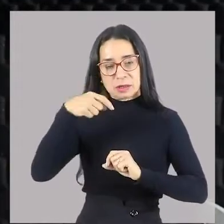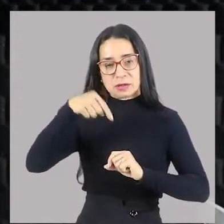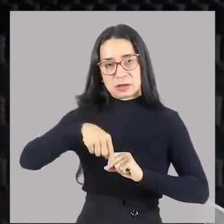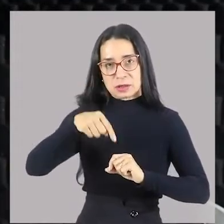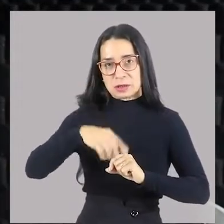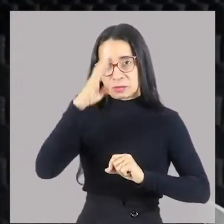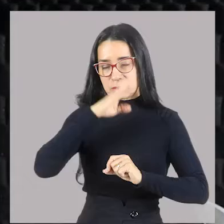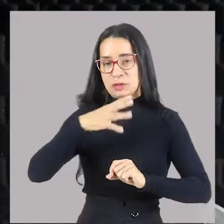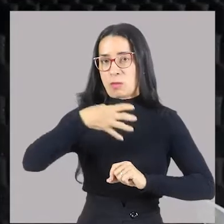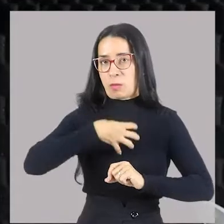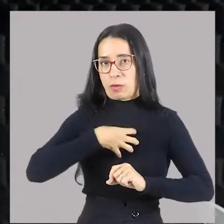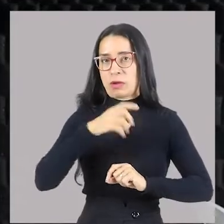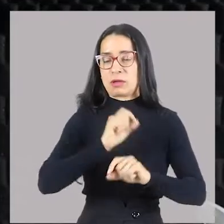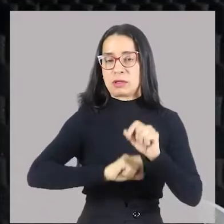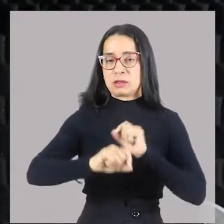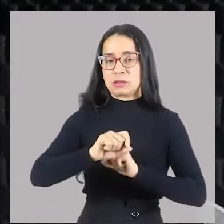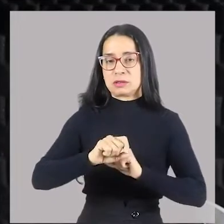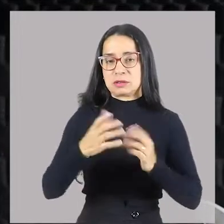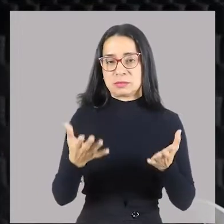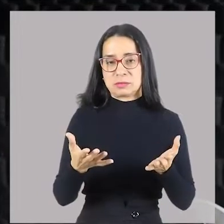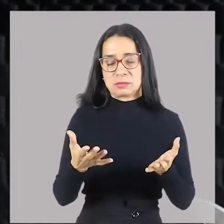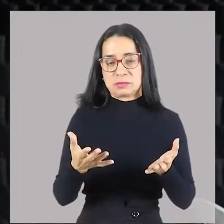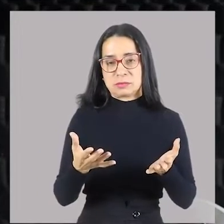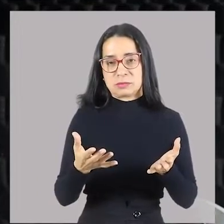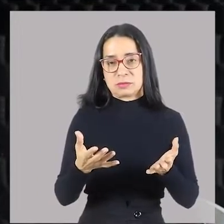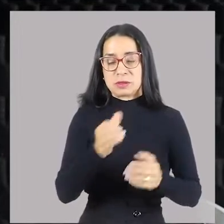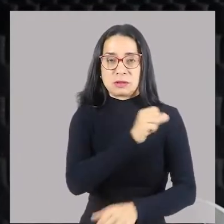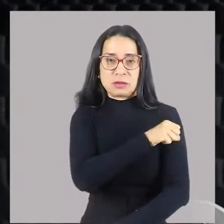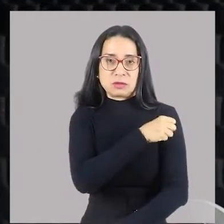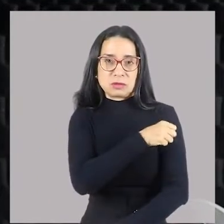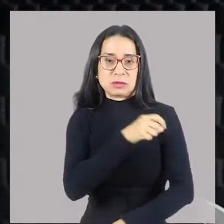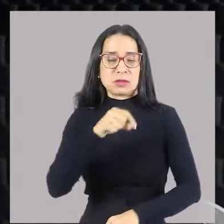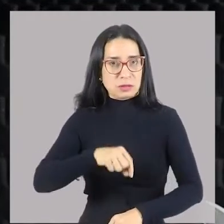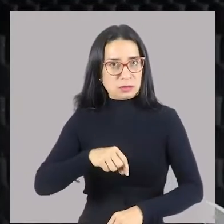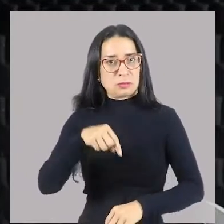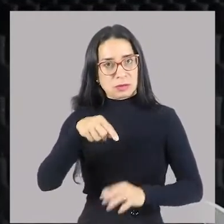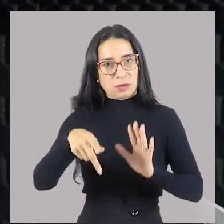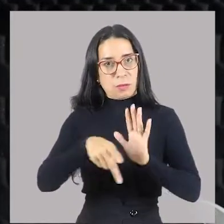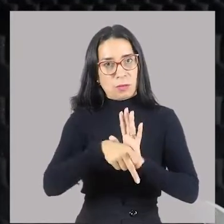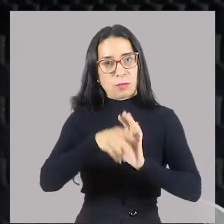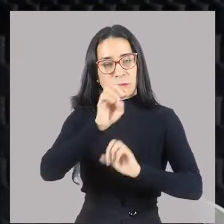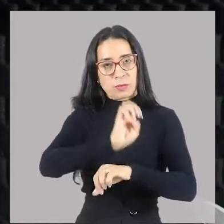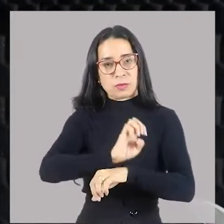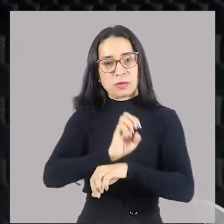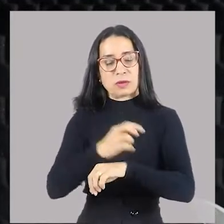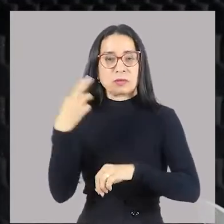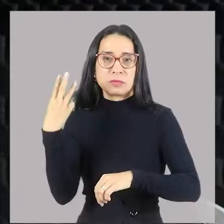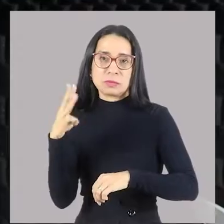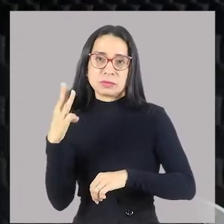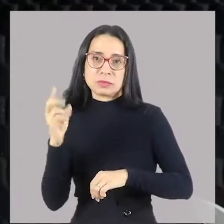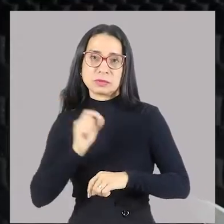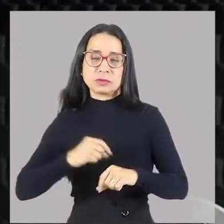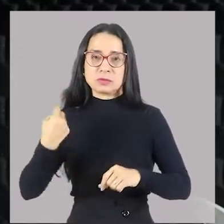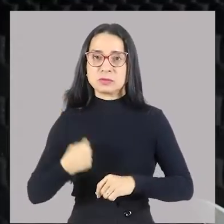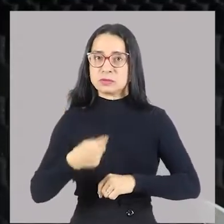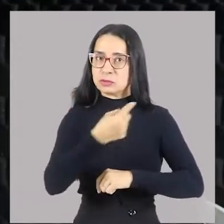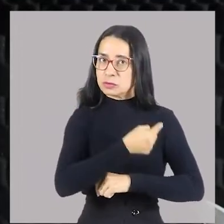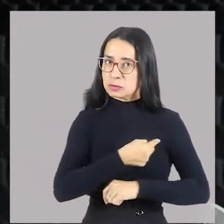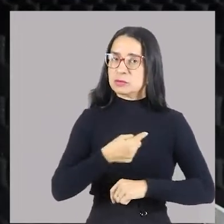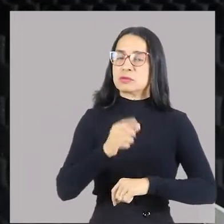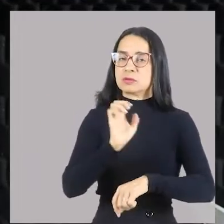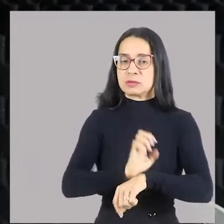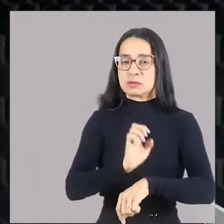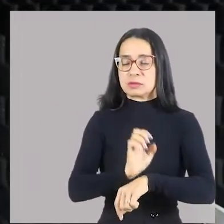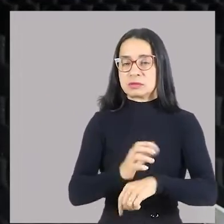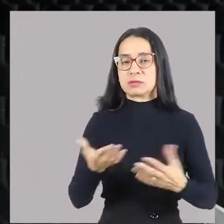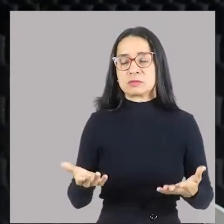é Bahia, ó, Paim, ó, né? Rio de Janeiro e o Maranhão. É, galerinha, o nosso estado. Tá